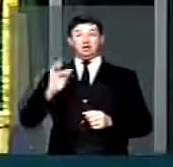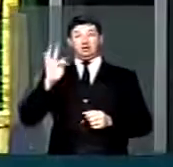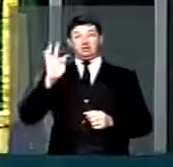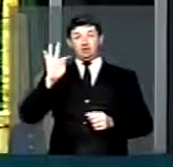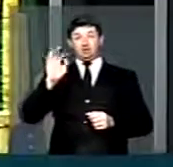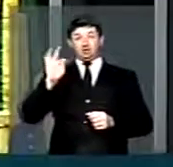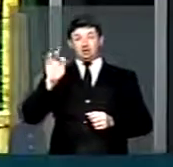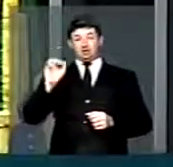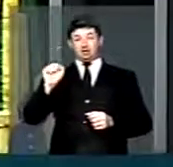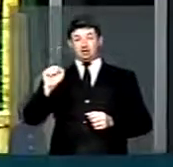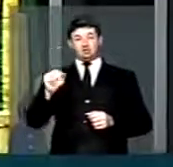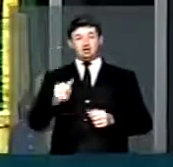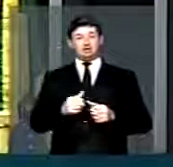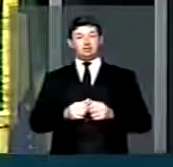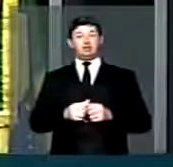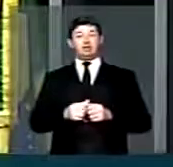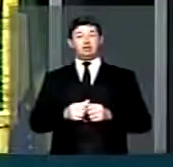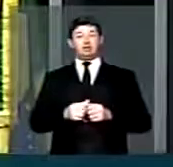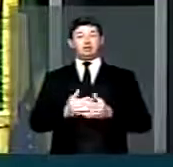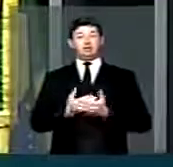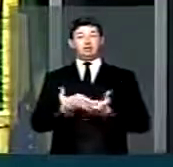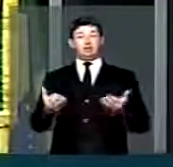FGTS perdeu, dada a correção, perdeu